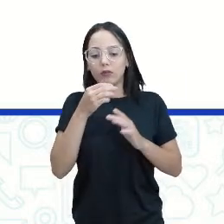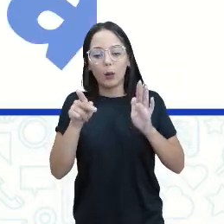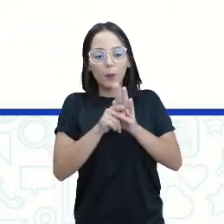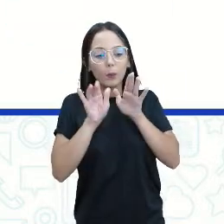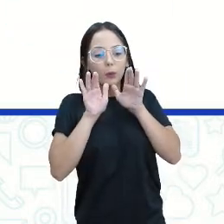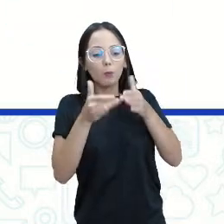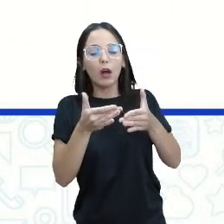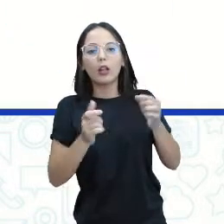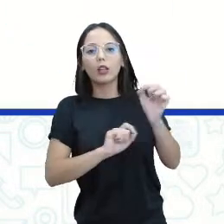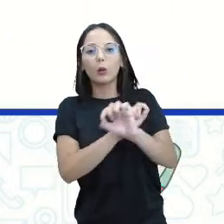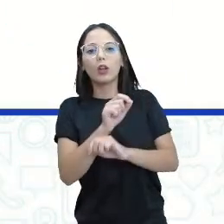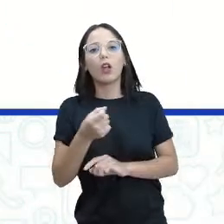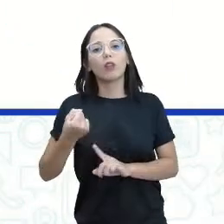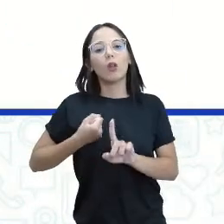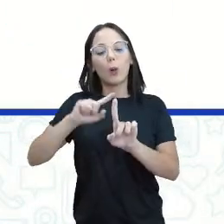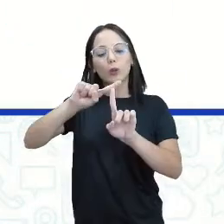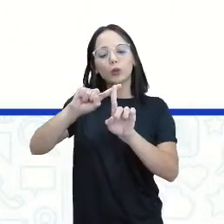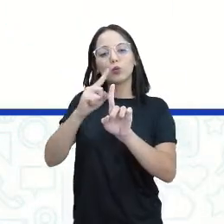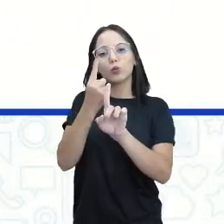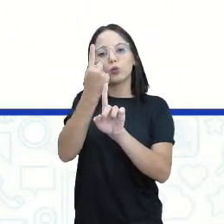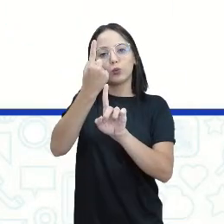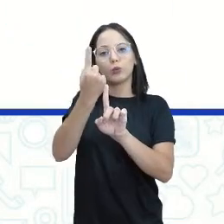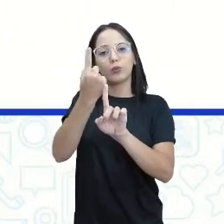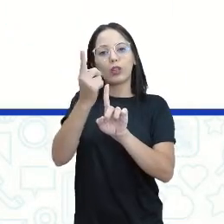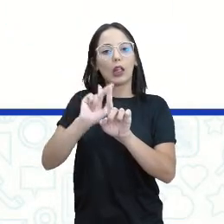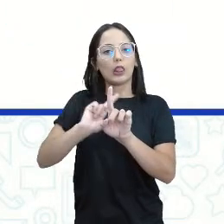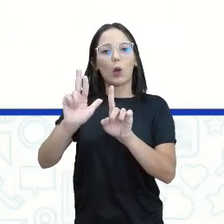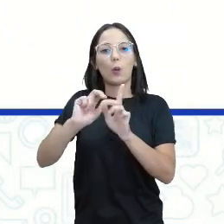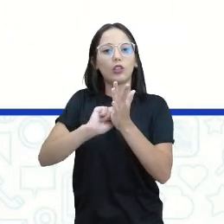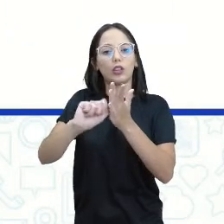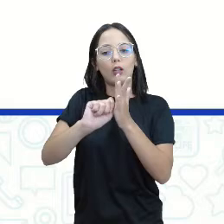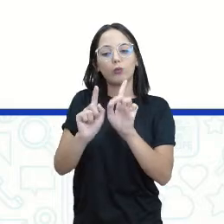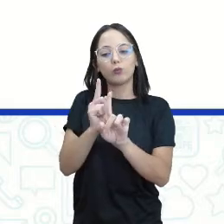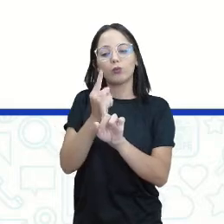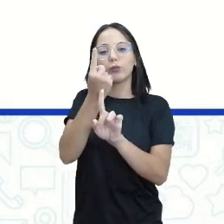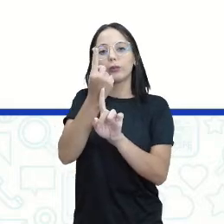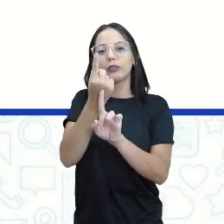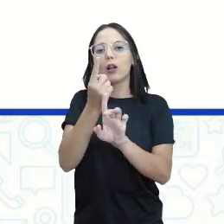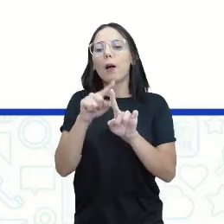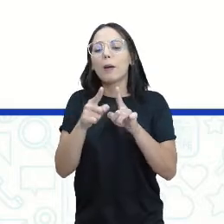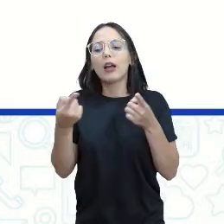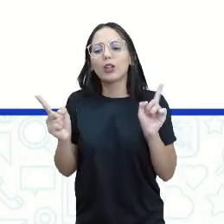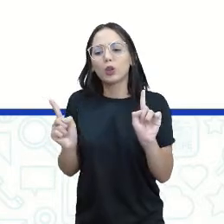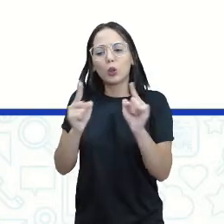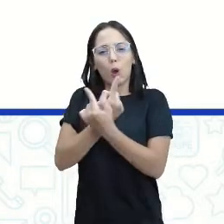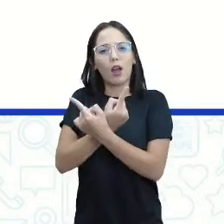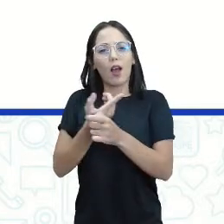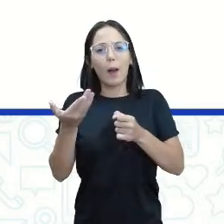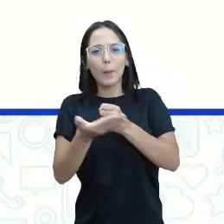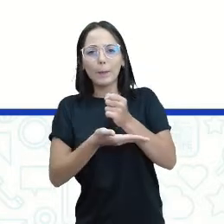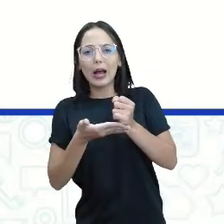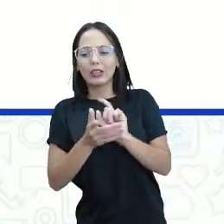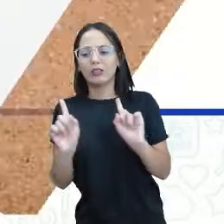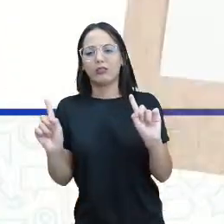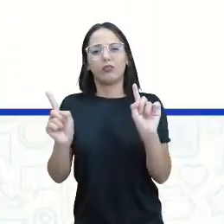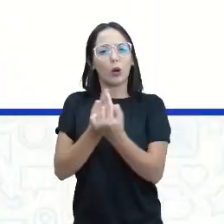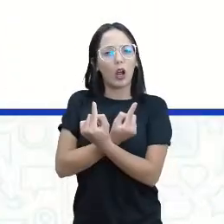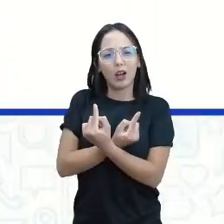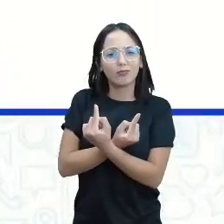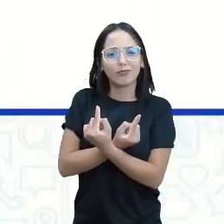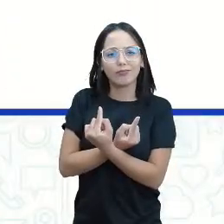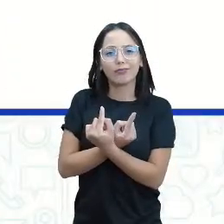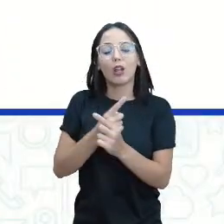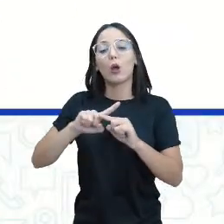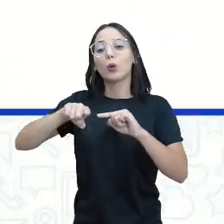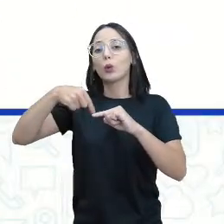gente tem o expoente 1 que é comumente não inscrito, tá certo? Então, inverter a base e trocar o sinal do expoente, no